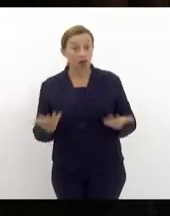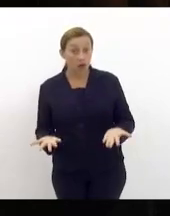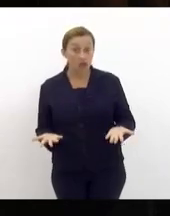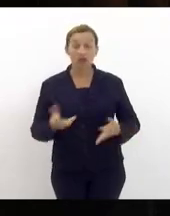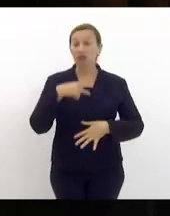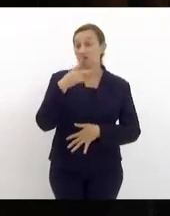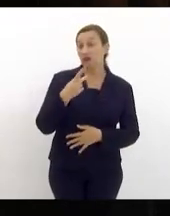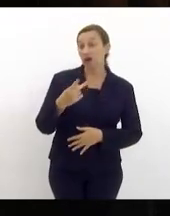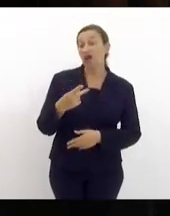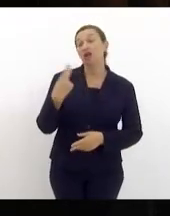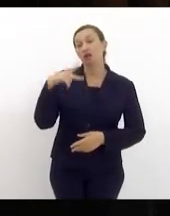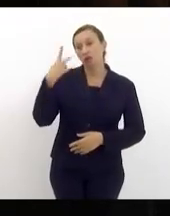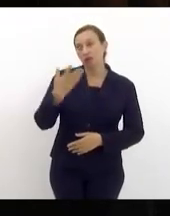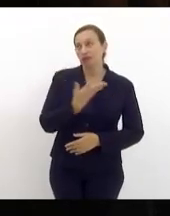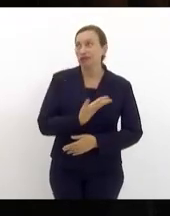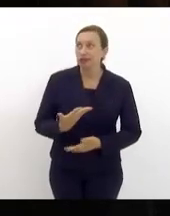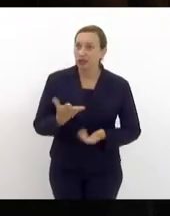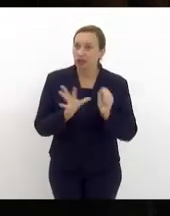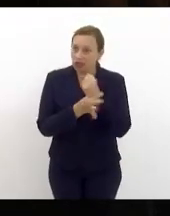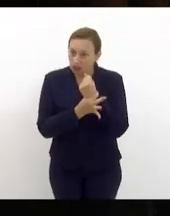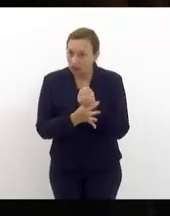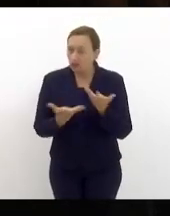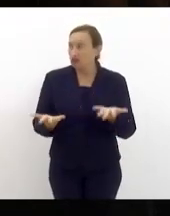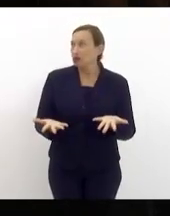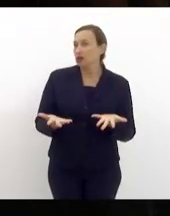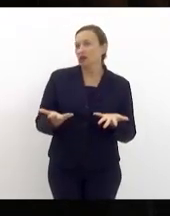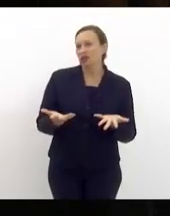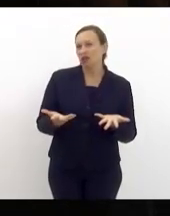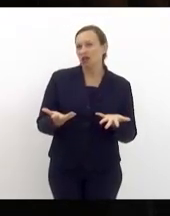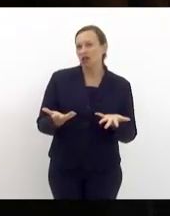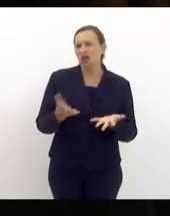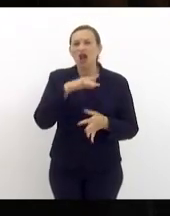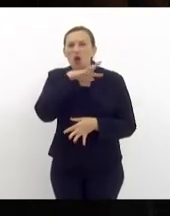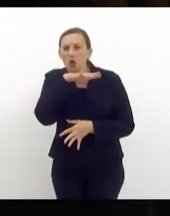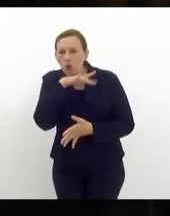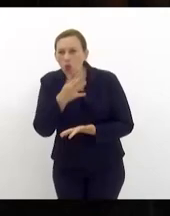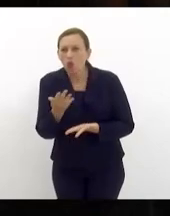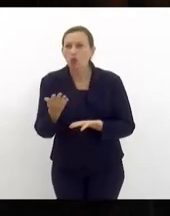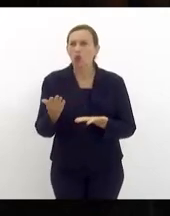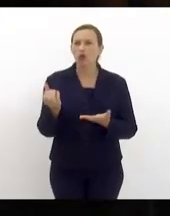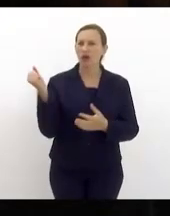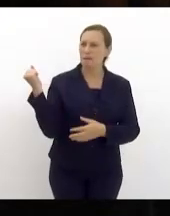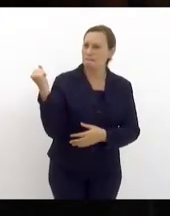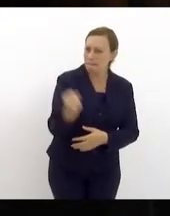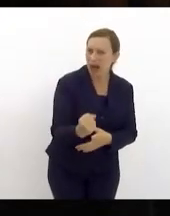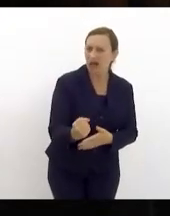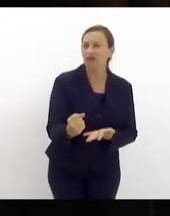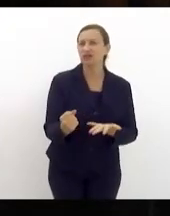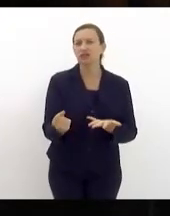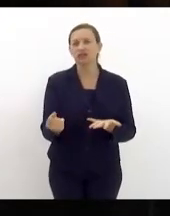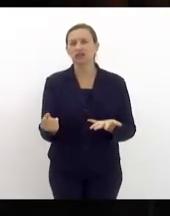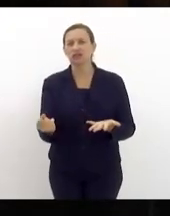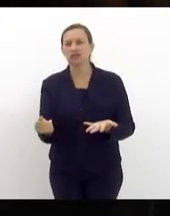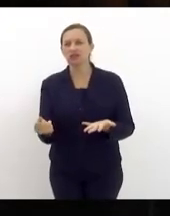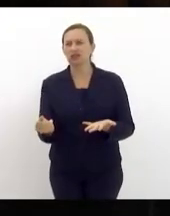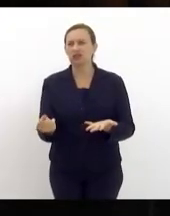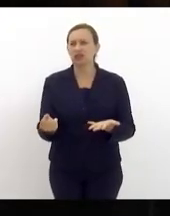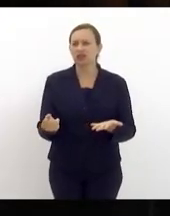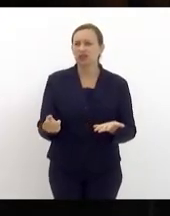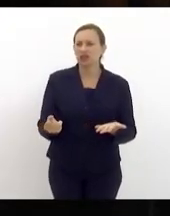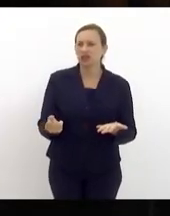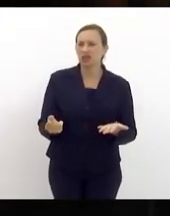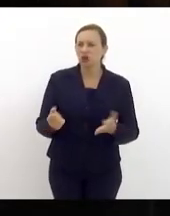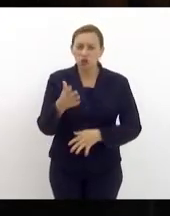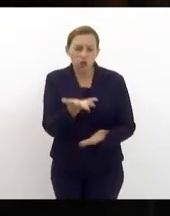que essa política de segurança é desastrosa, é genocida, que colocam a vulnerabilidade à